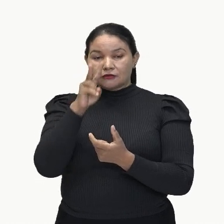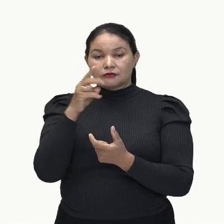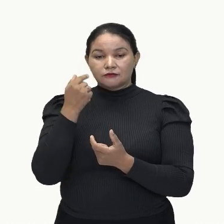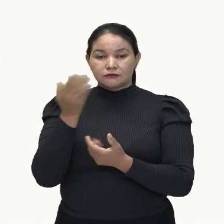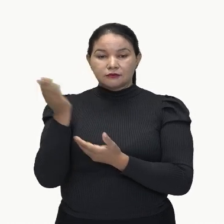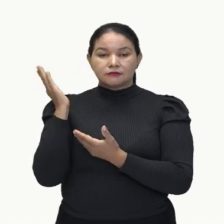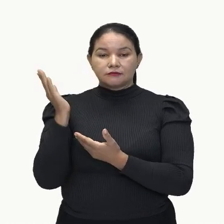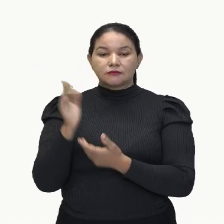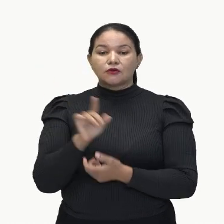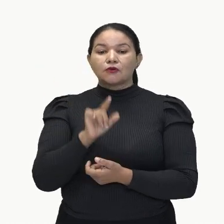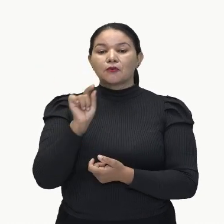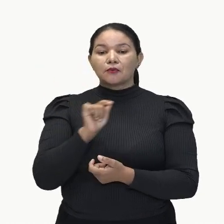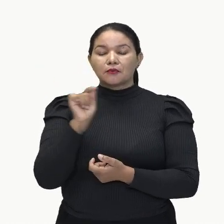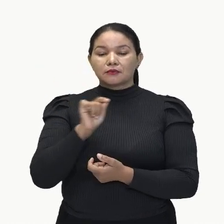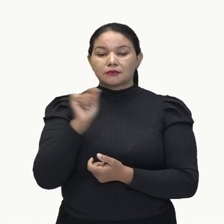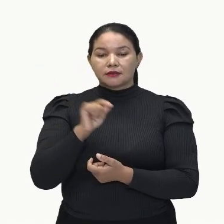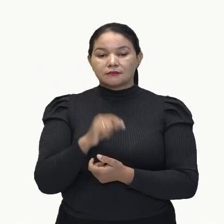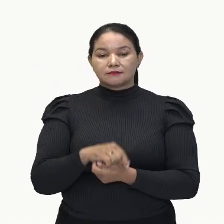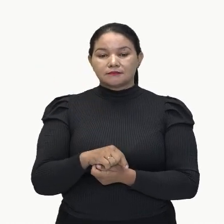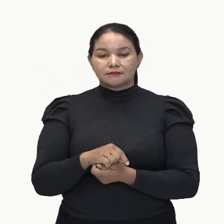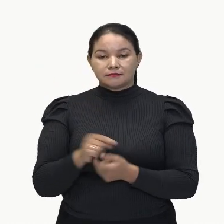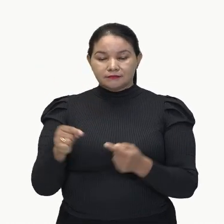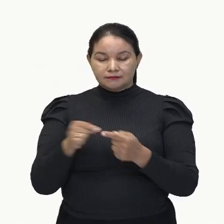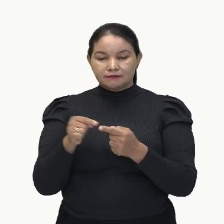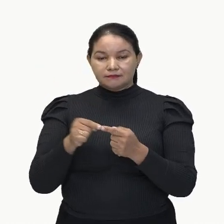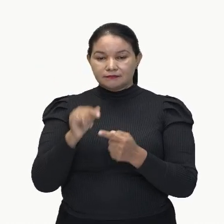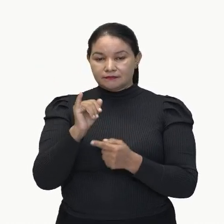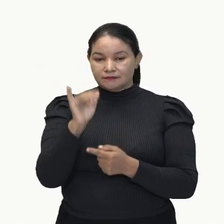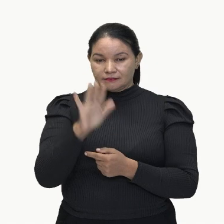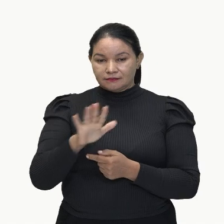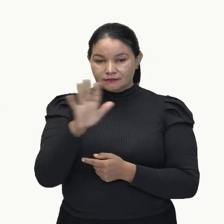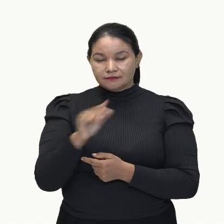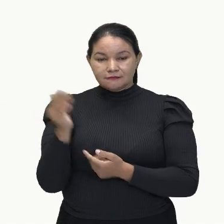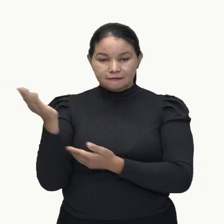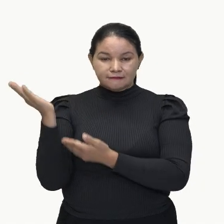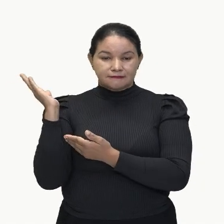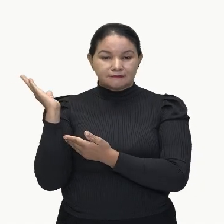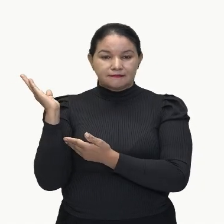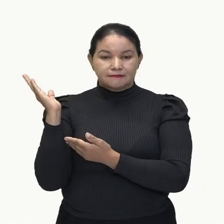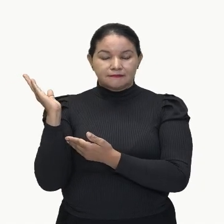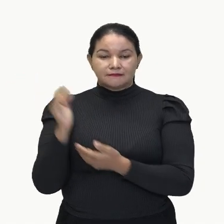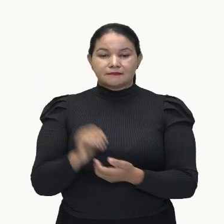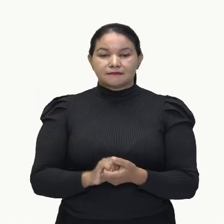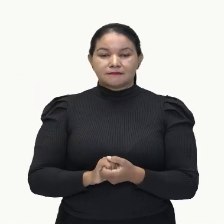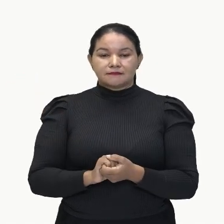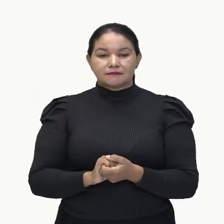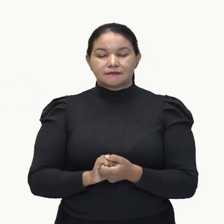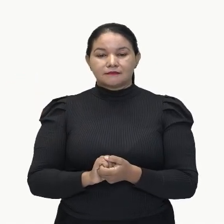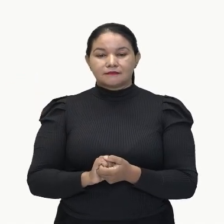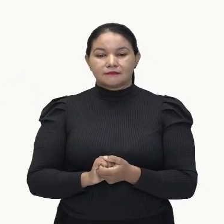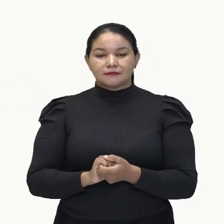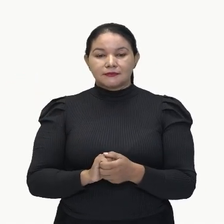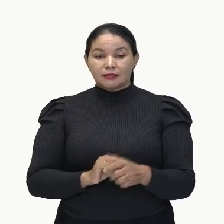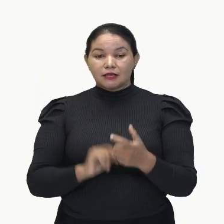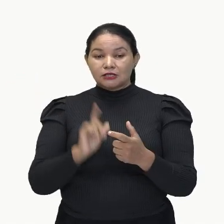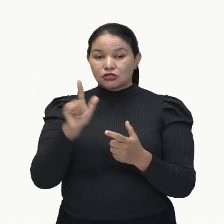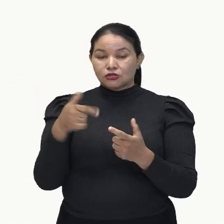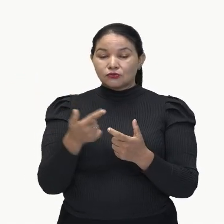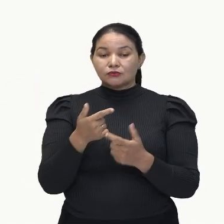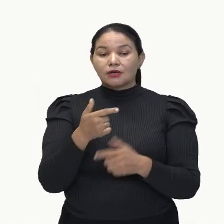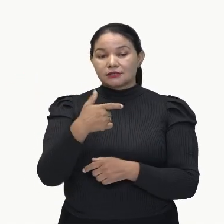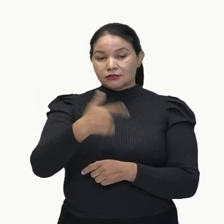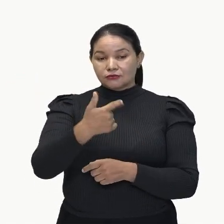lá peril olha aí que legal é o cuentro Né diga Melo onde está a sílaba tônica